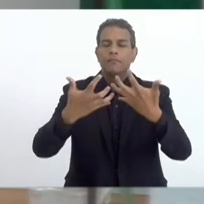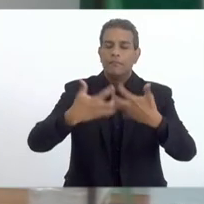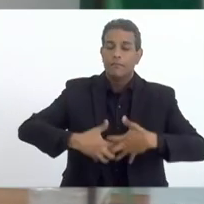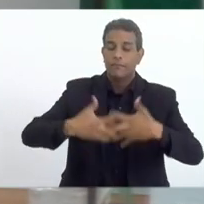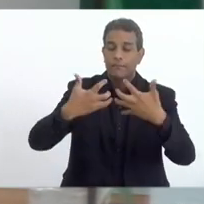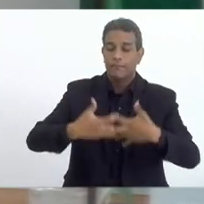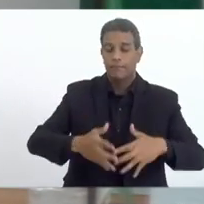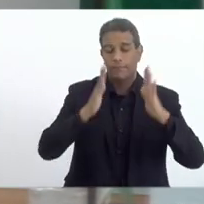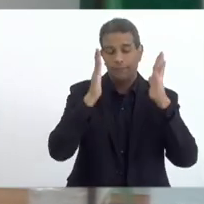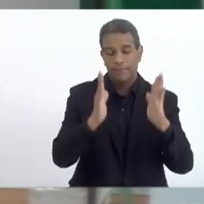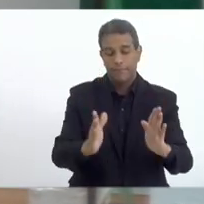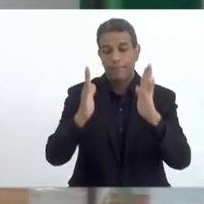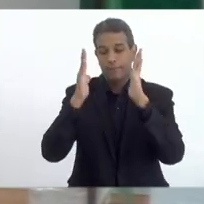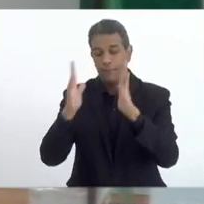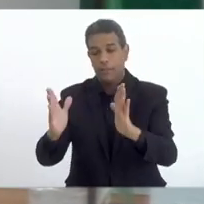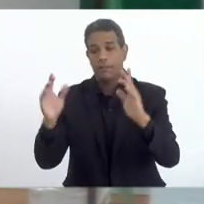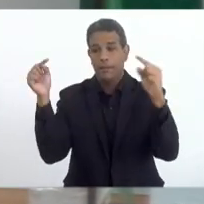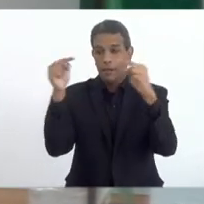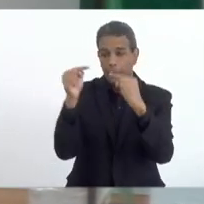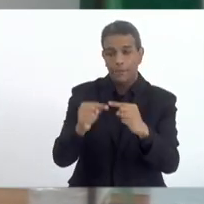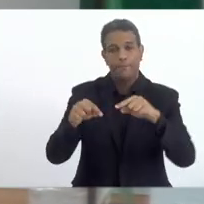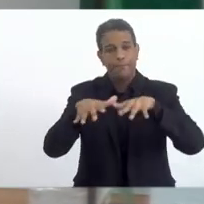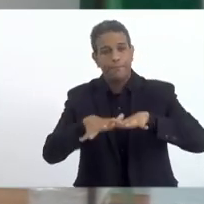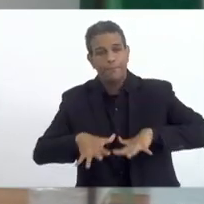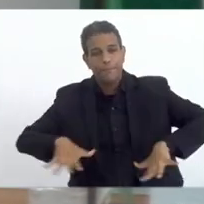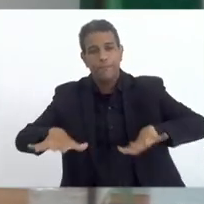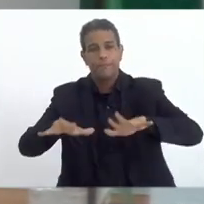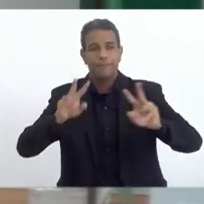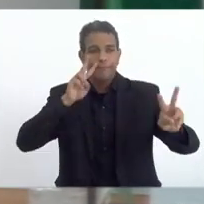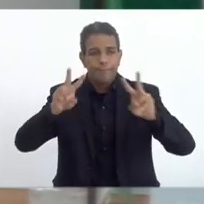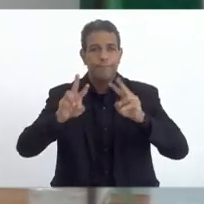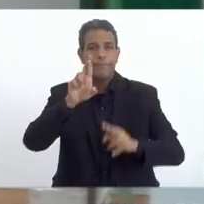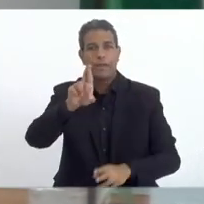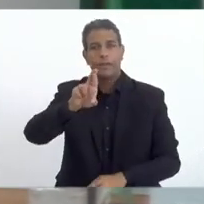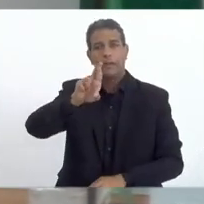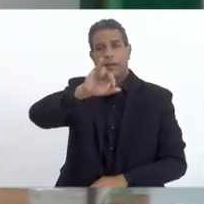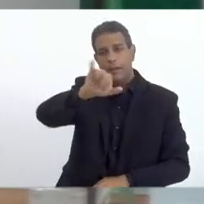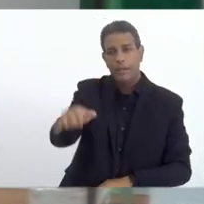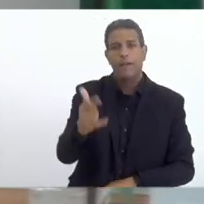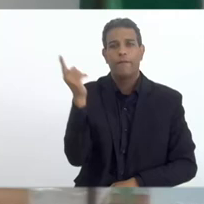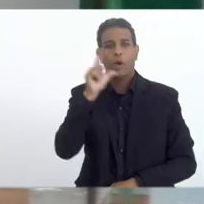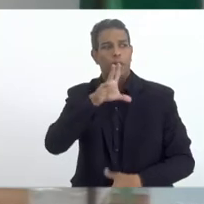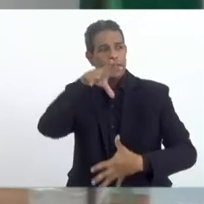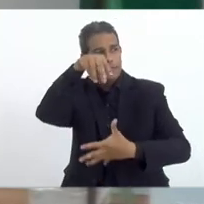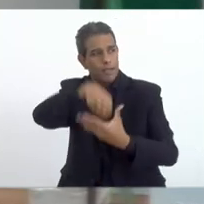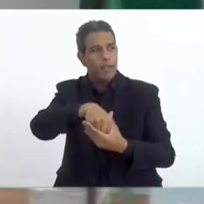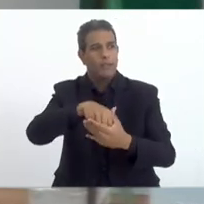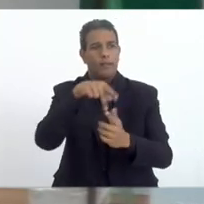máximo que pode gastar o Ministério Público pela LRF em despesa de pessoal.